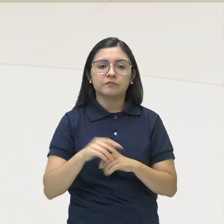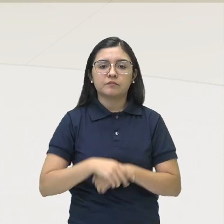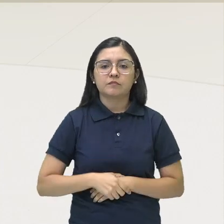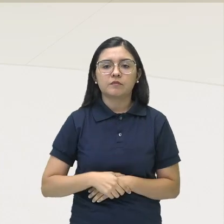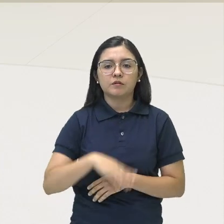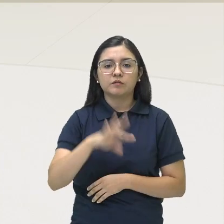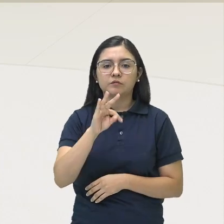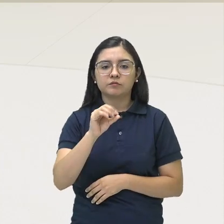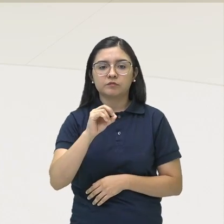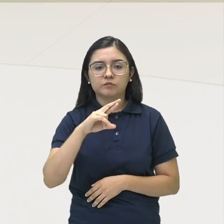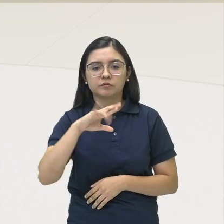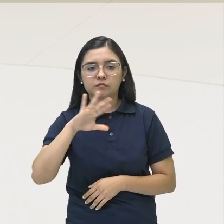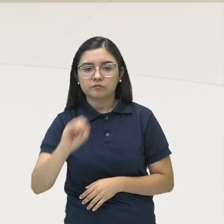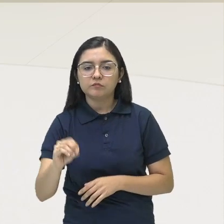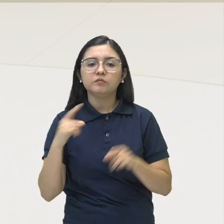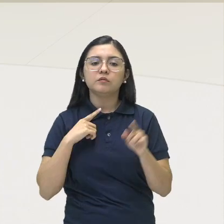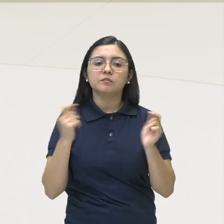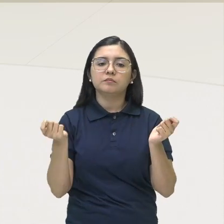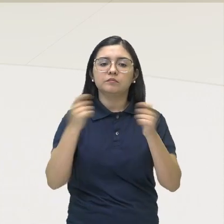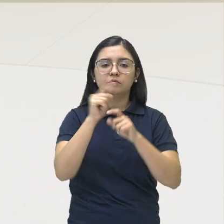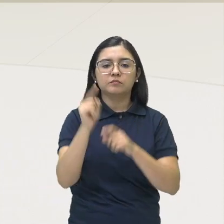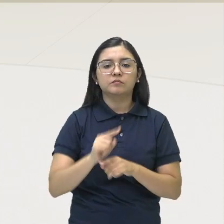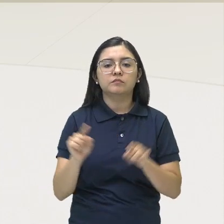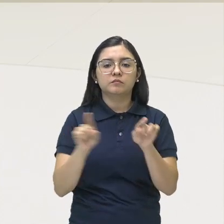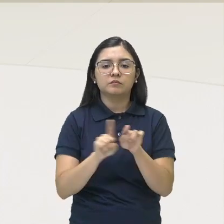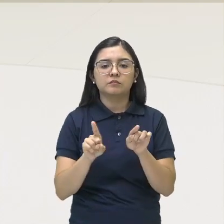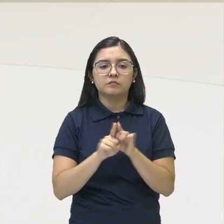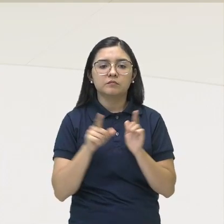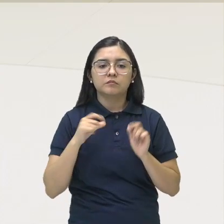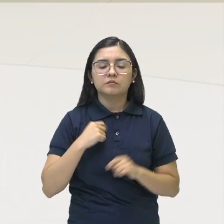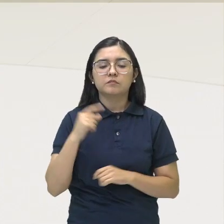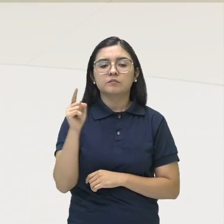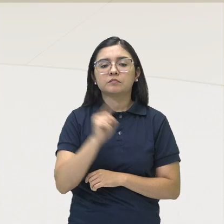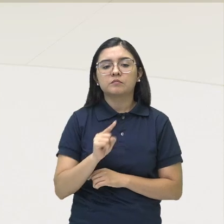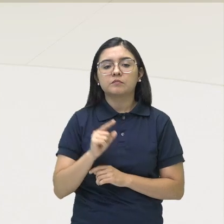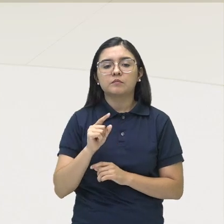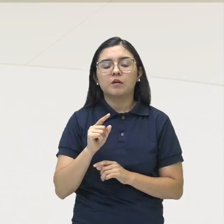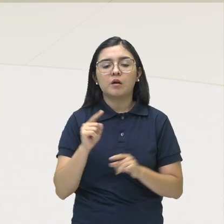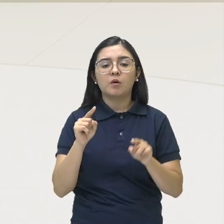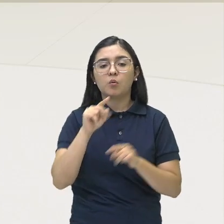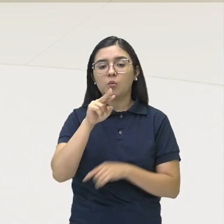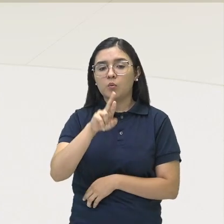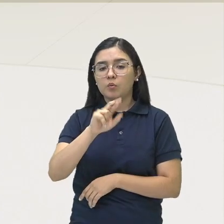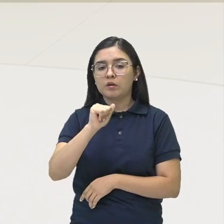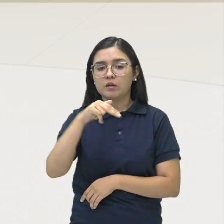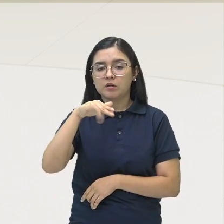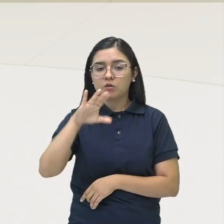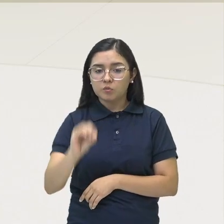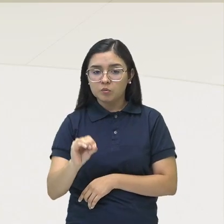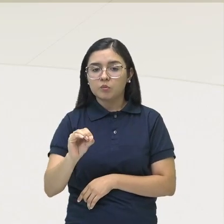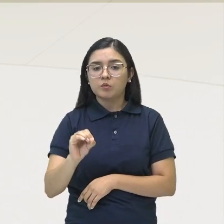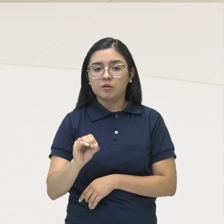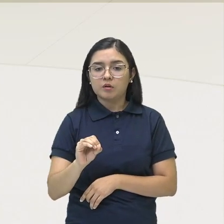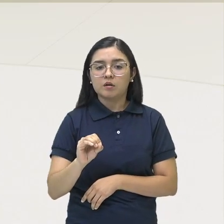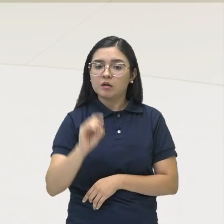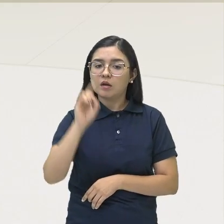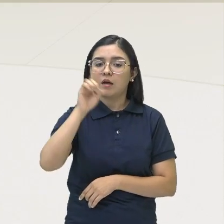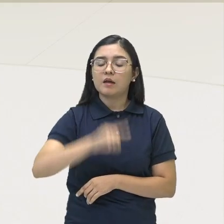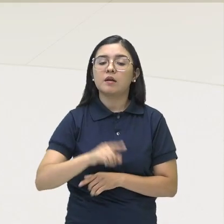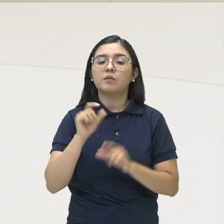capazes de emitir raios semelhantes aos sais de urânio. Foi ela que afirmou que o urânio era